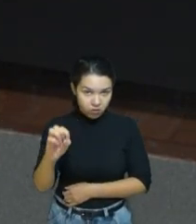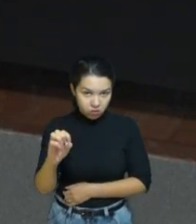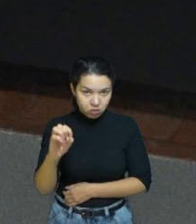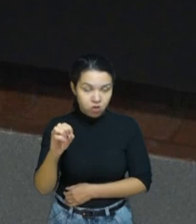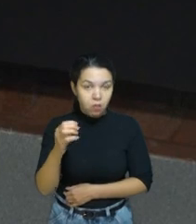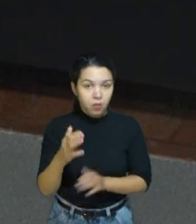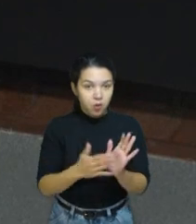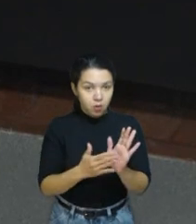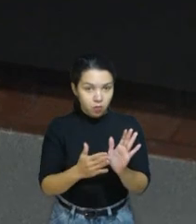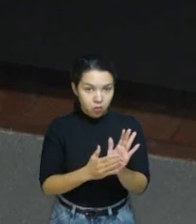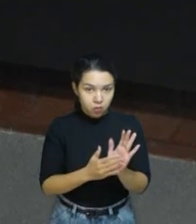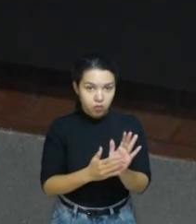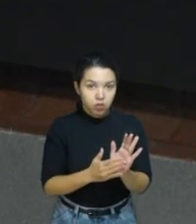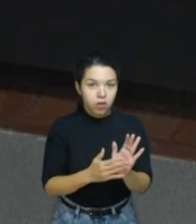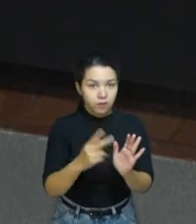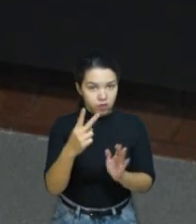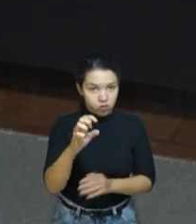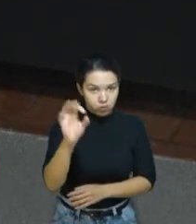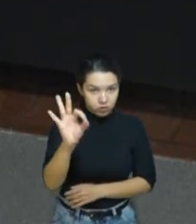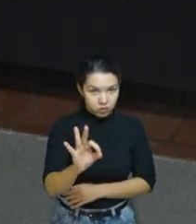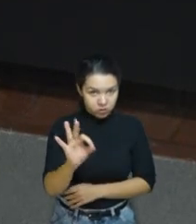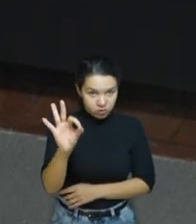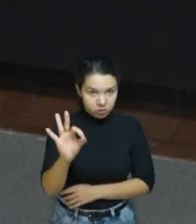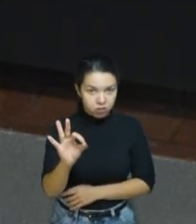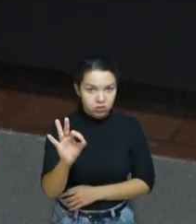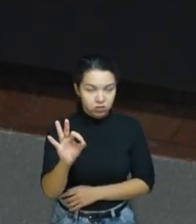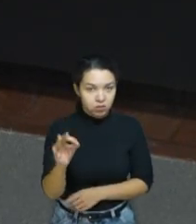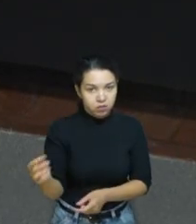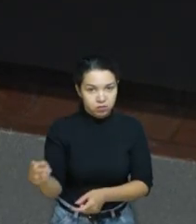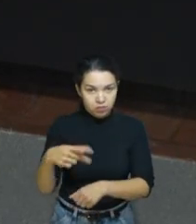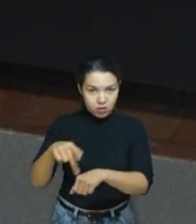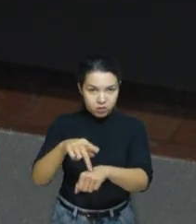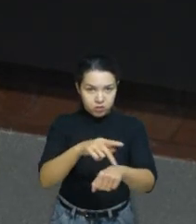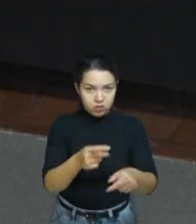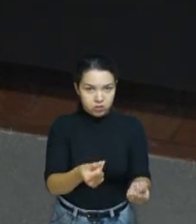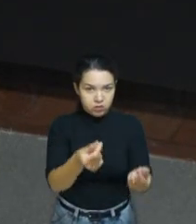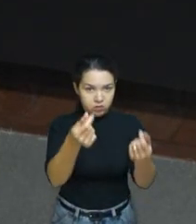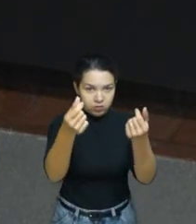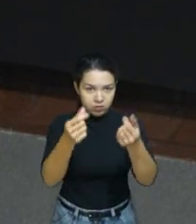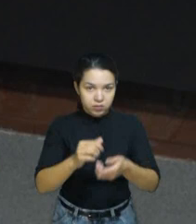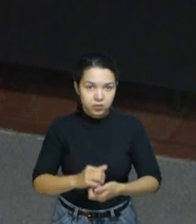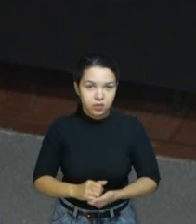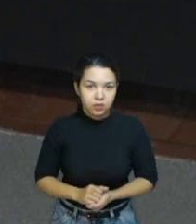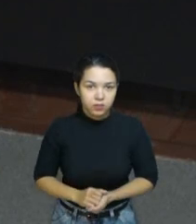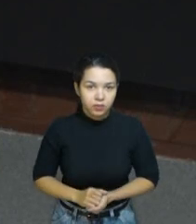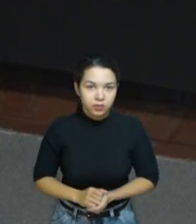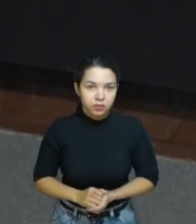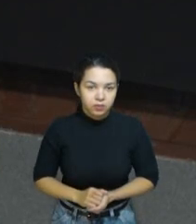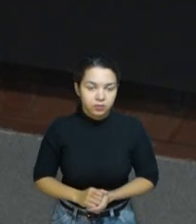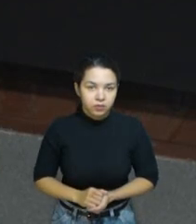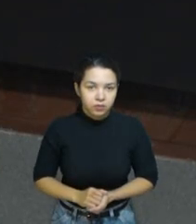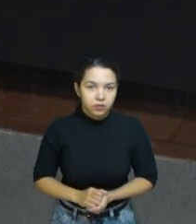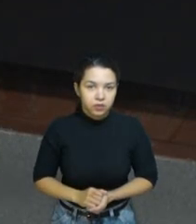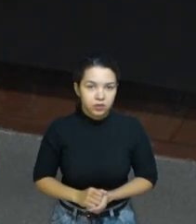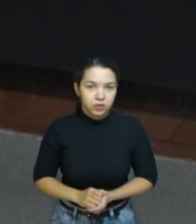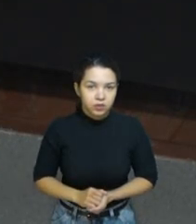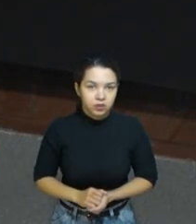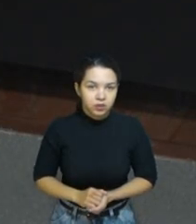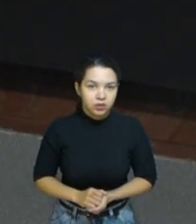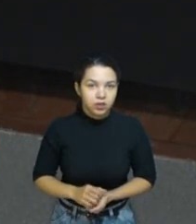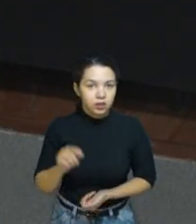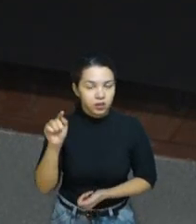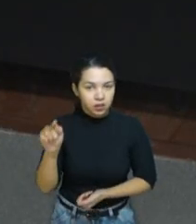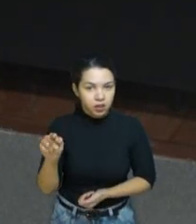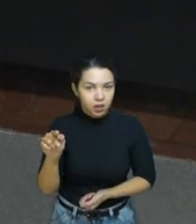dos mais ricos. Aí, lógico, o G20 tem um... Né? Então, porque lá no Reino Unido, não, porque daí